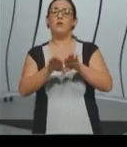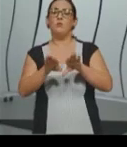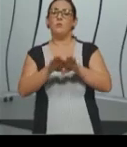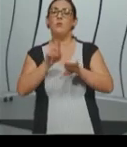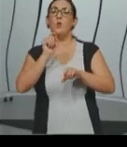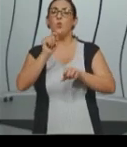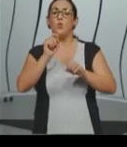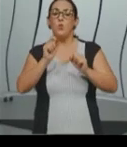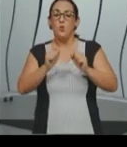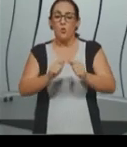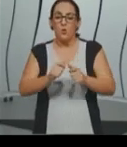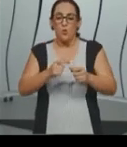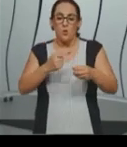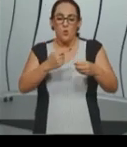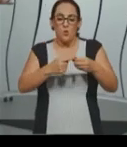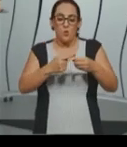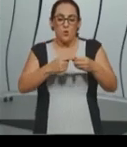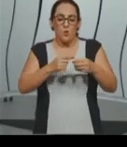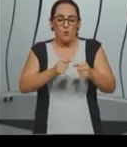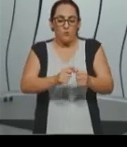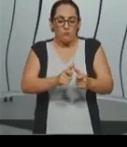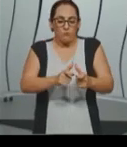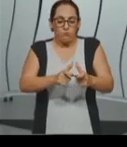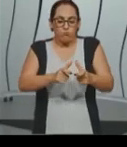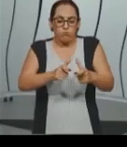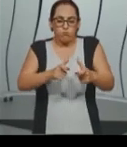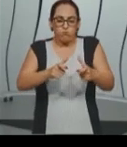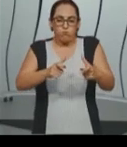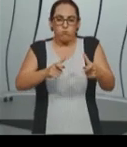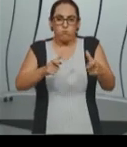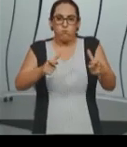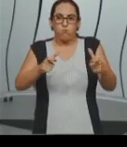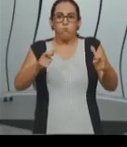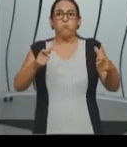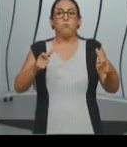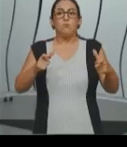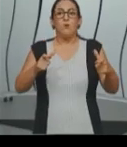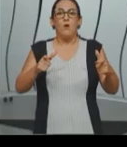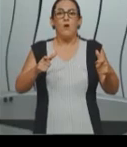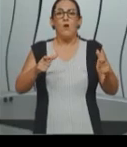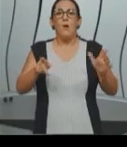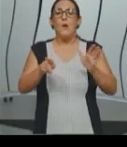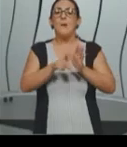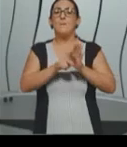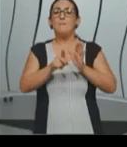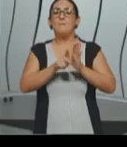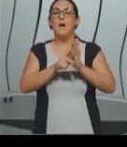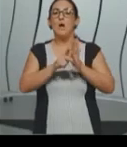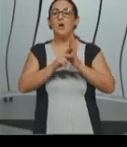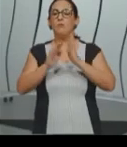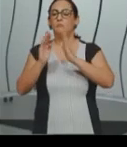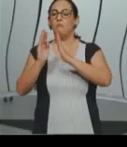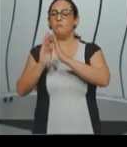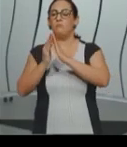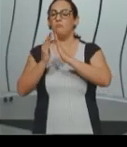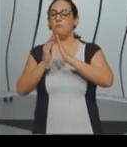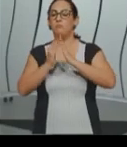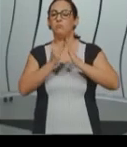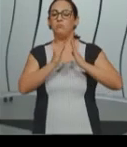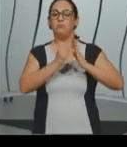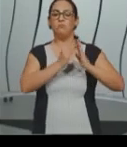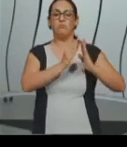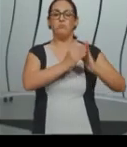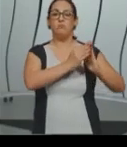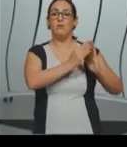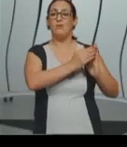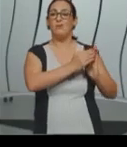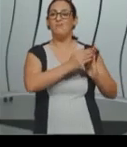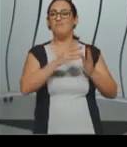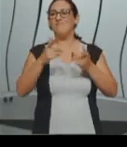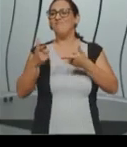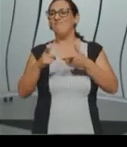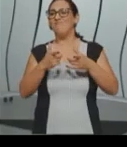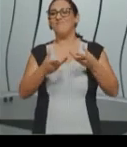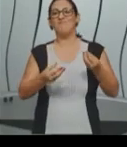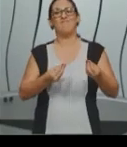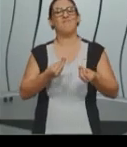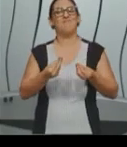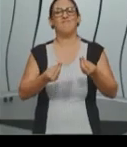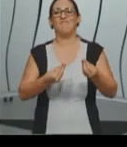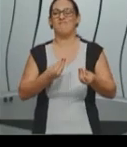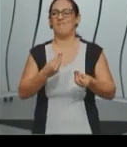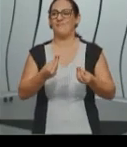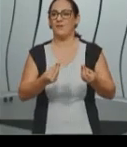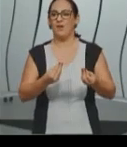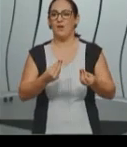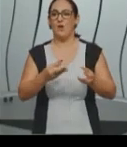urbano, né? Surgimento aí das moradias em regiões periféricas, sem condições de saneamento. Todas essas questões,